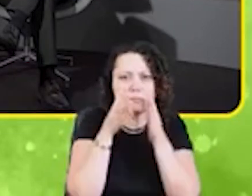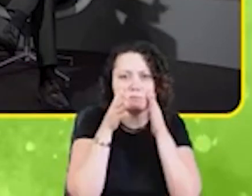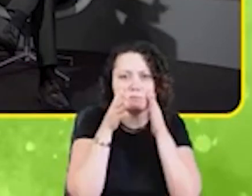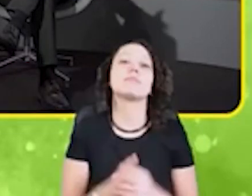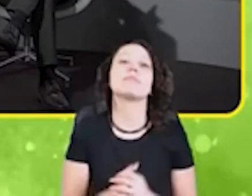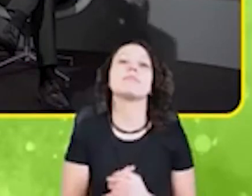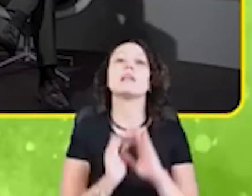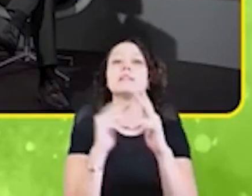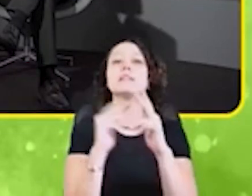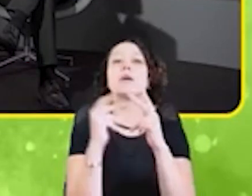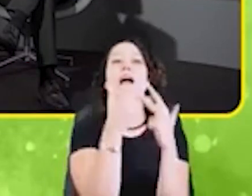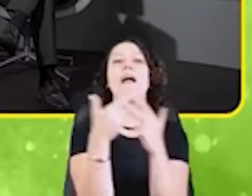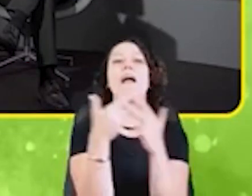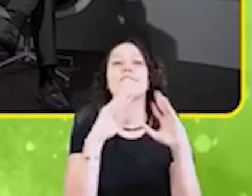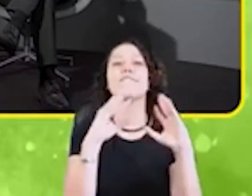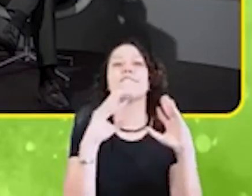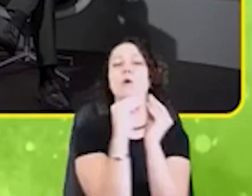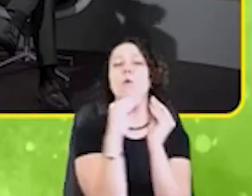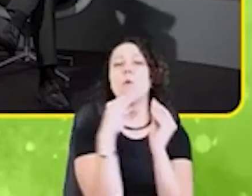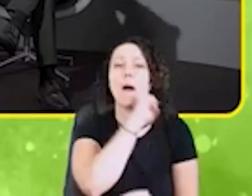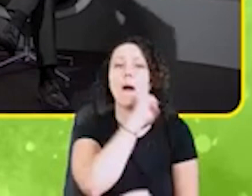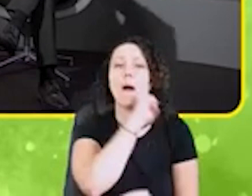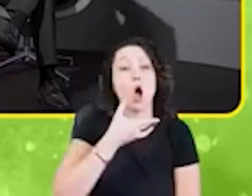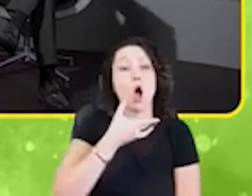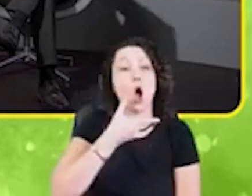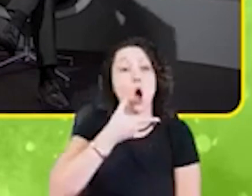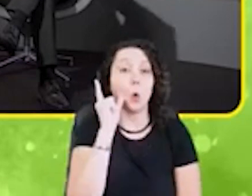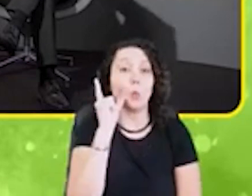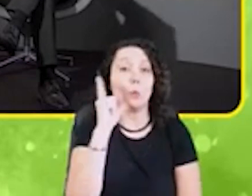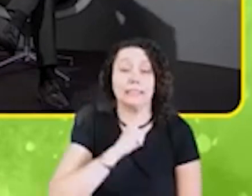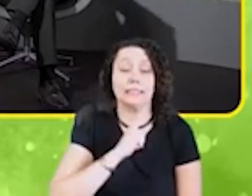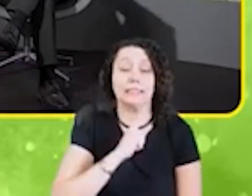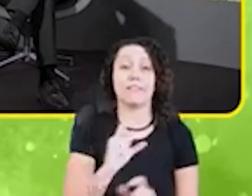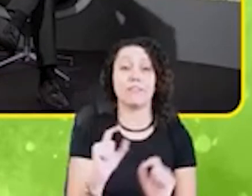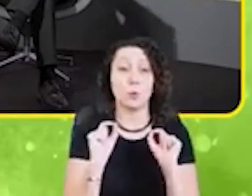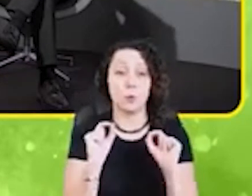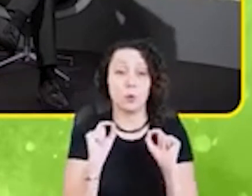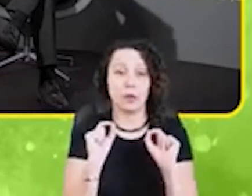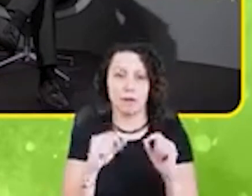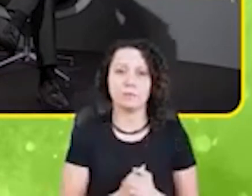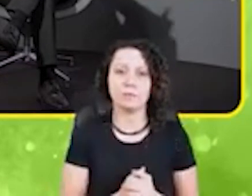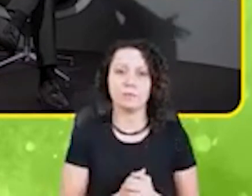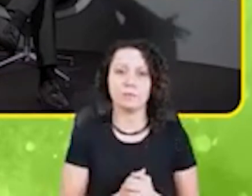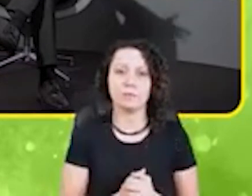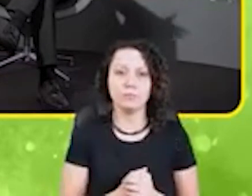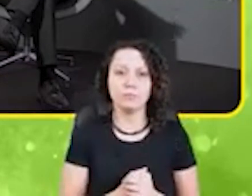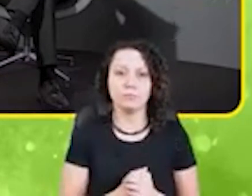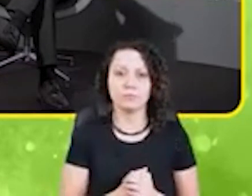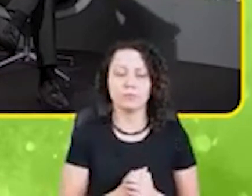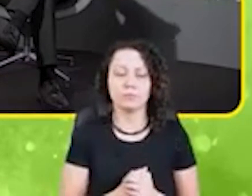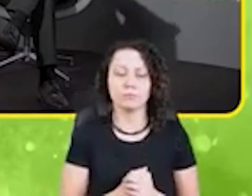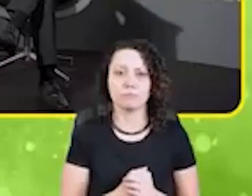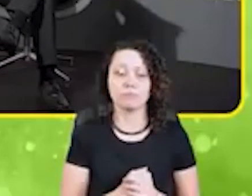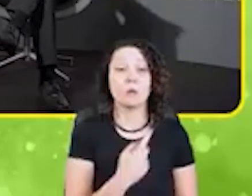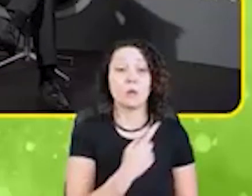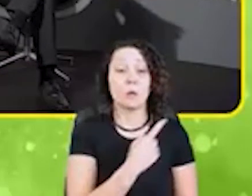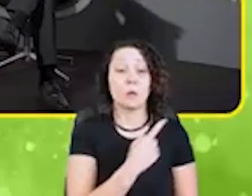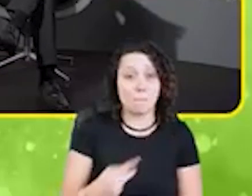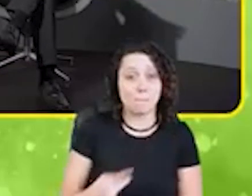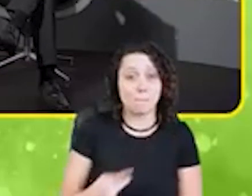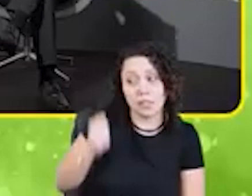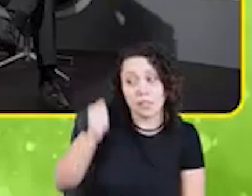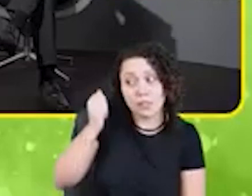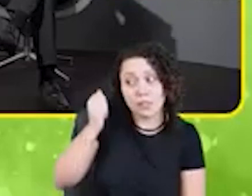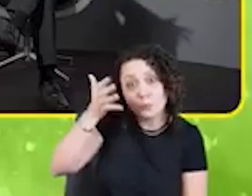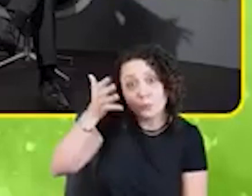recapitular que ontem nós tivemos um anúncio após após a fala do nosso Presidente o anúncio do Ministro Joaquim de um